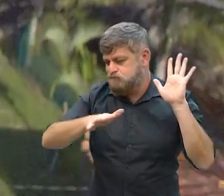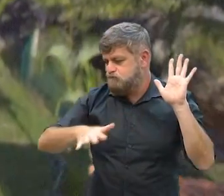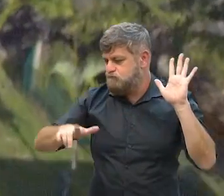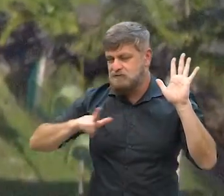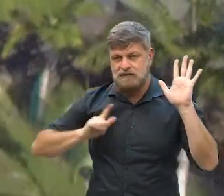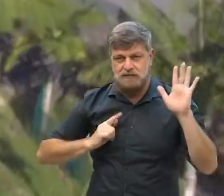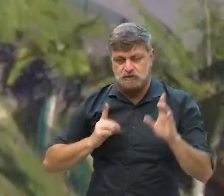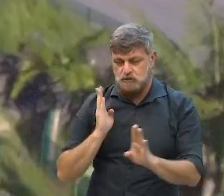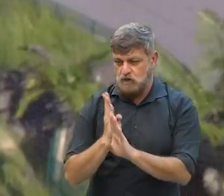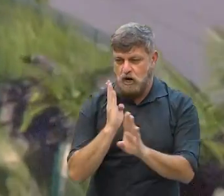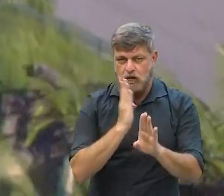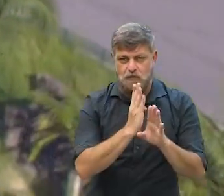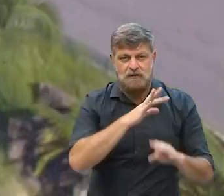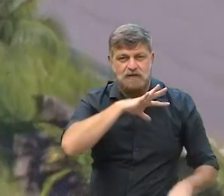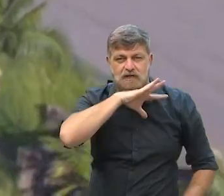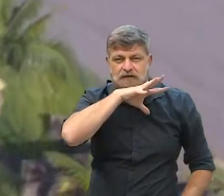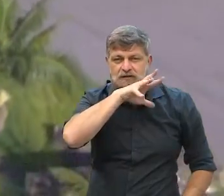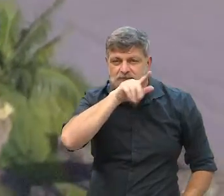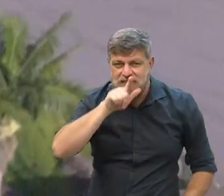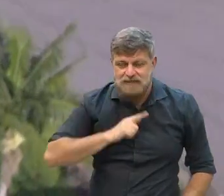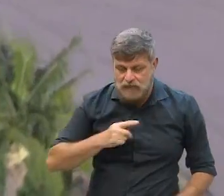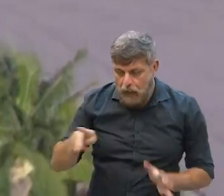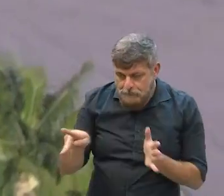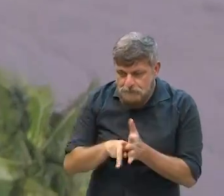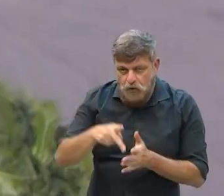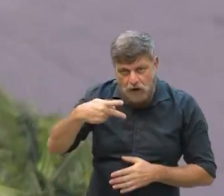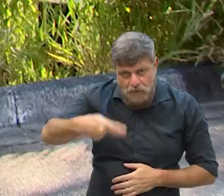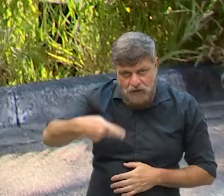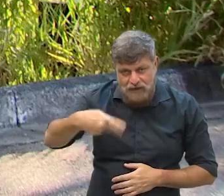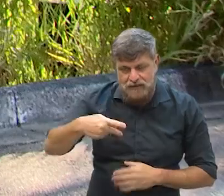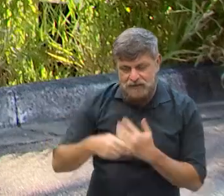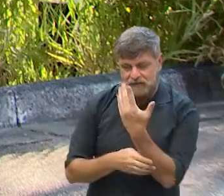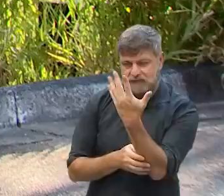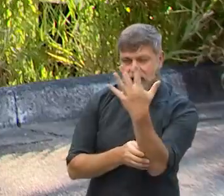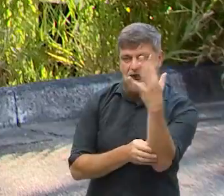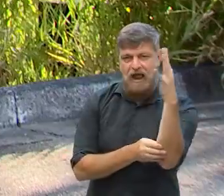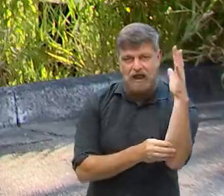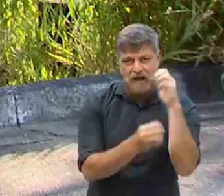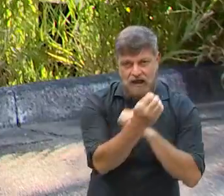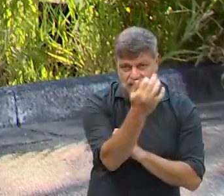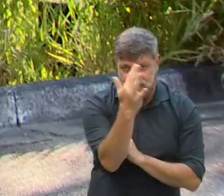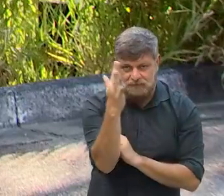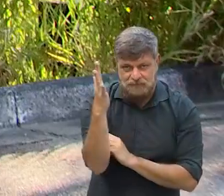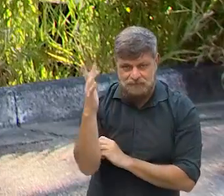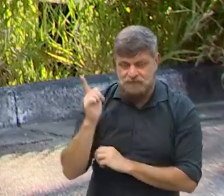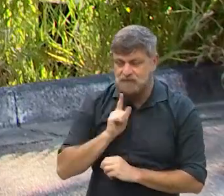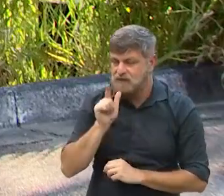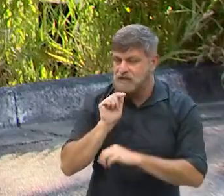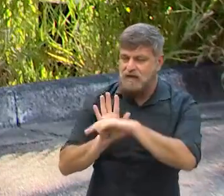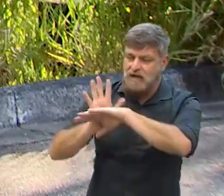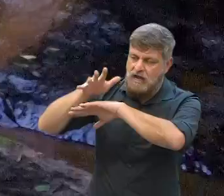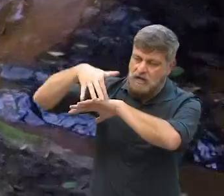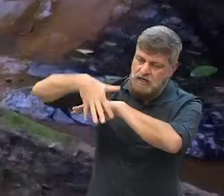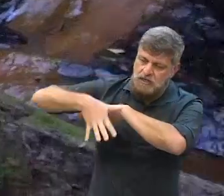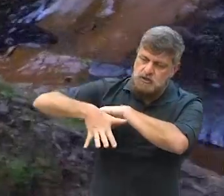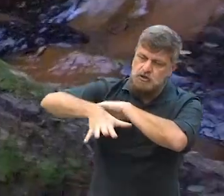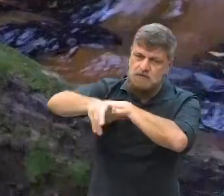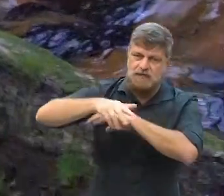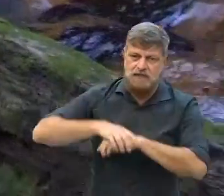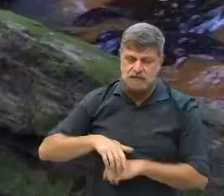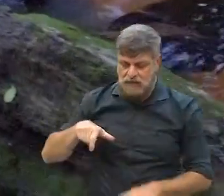gente encontra aqui, né, são espécies nativas da Mata Atlântica. Aqui dentro do parque a gente tem cachoeira, tem